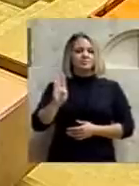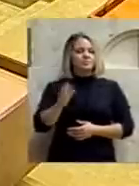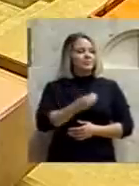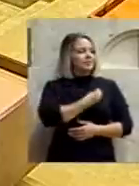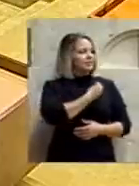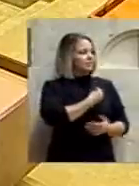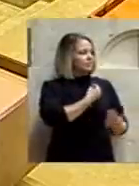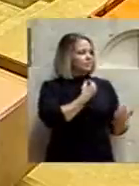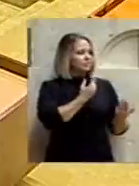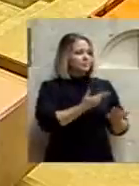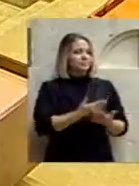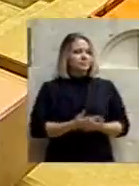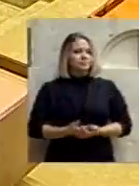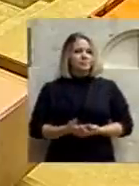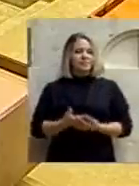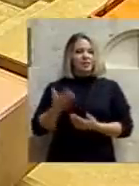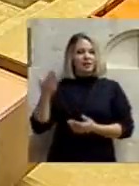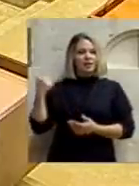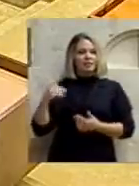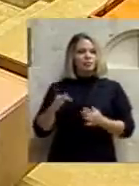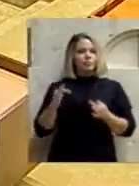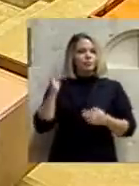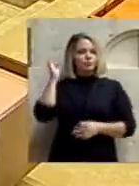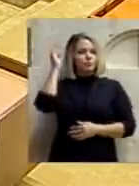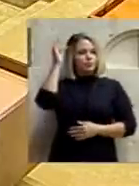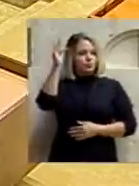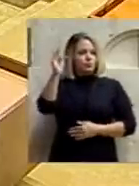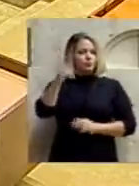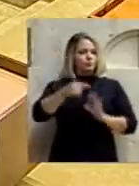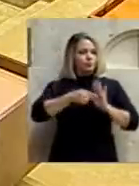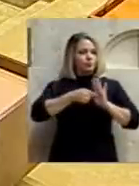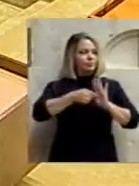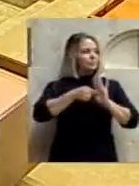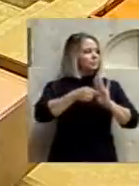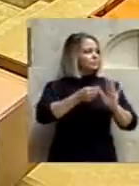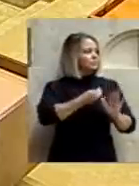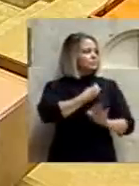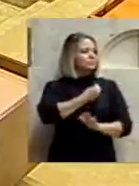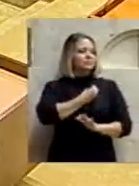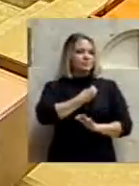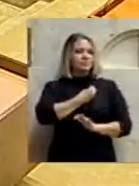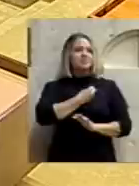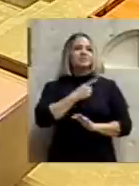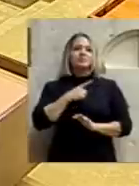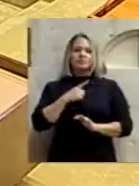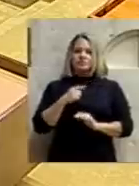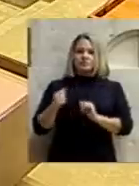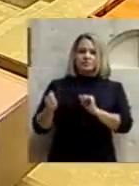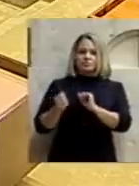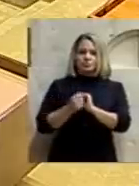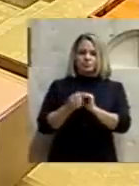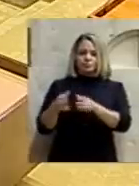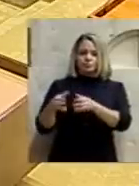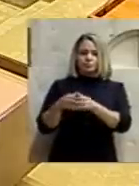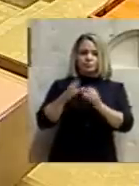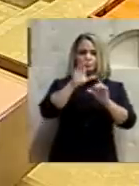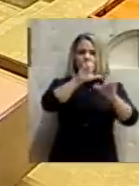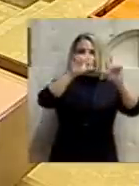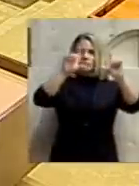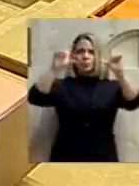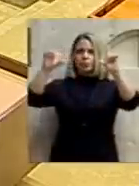Excelência, quando no futuro o seu retrato estiver incorporado à galeria dos